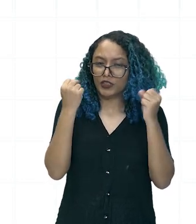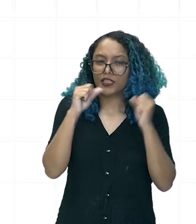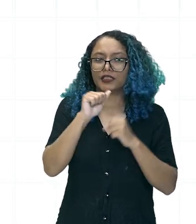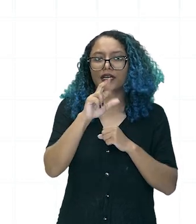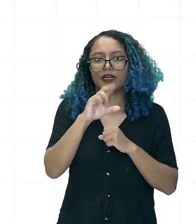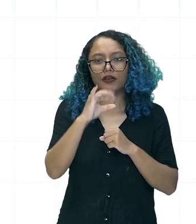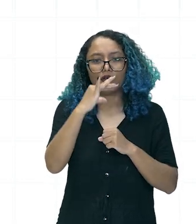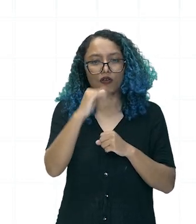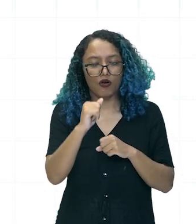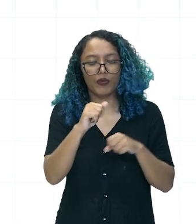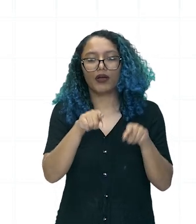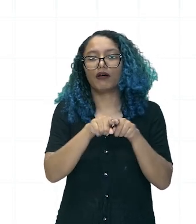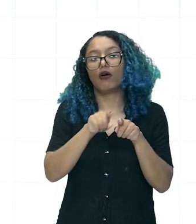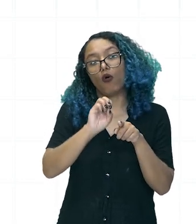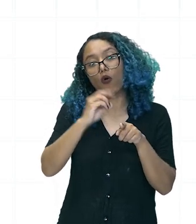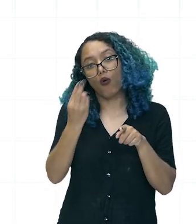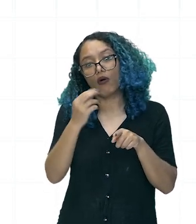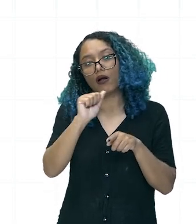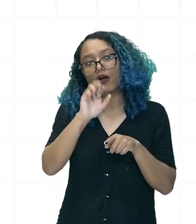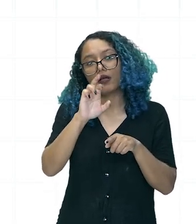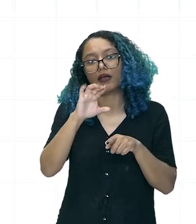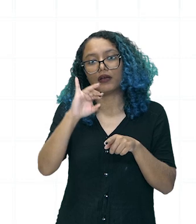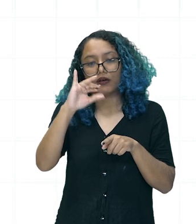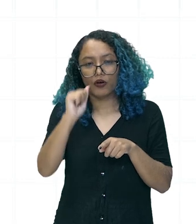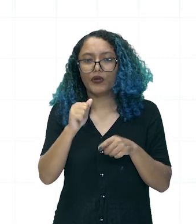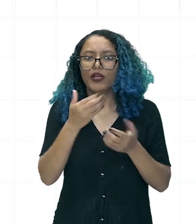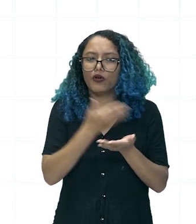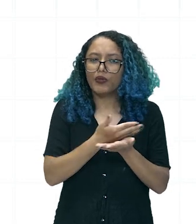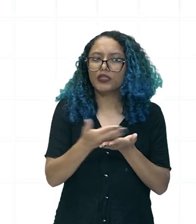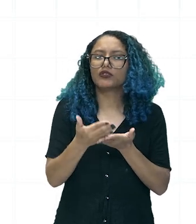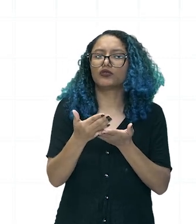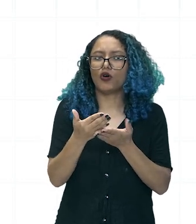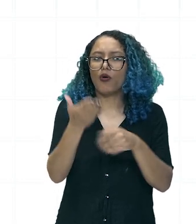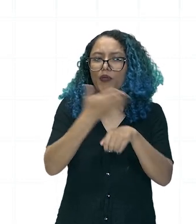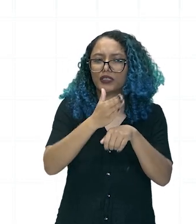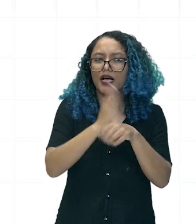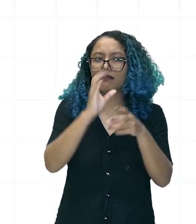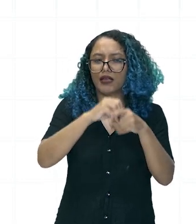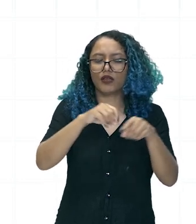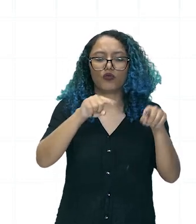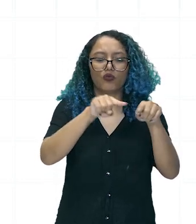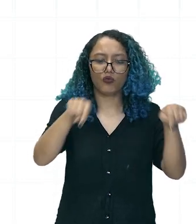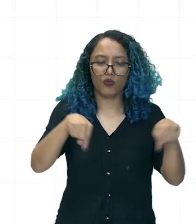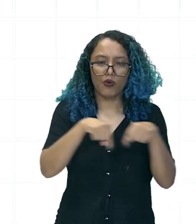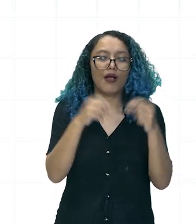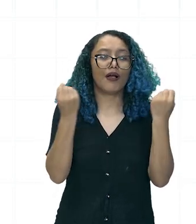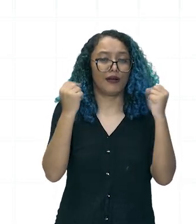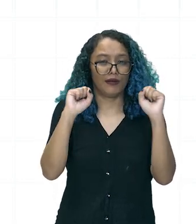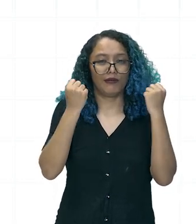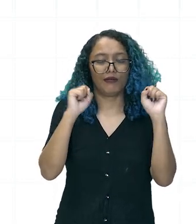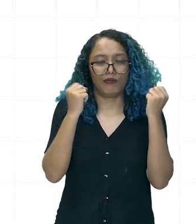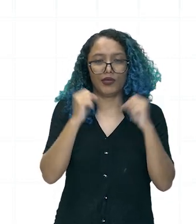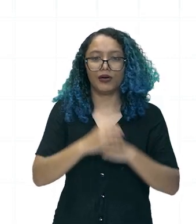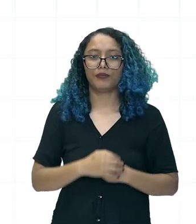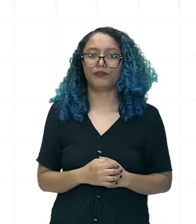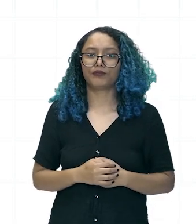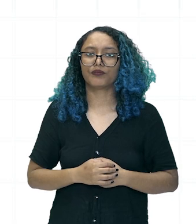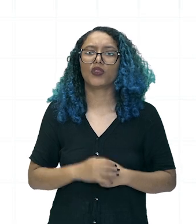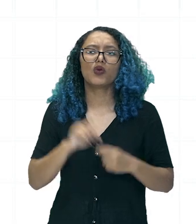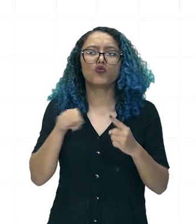só. Mais uma vez, ele veio, né? Ele queria fazer esses estudos para comprovar que esse tipo de exercício